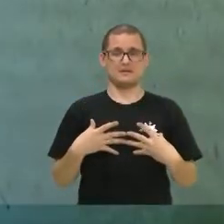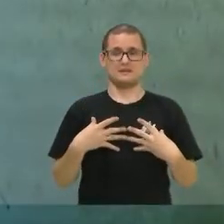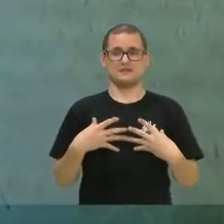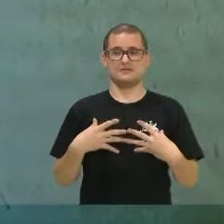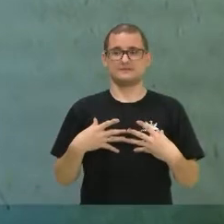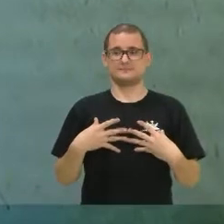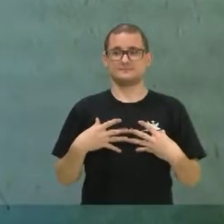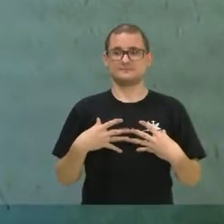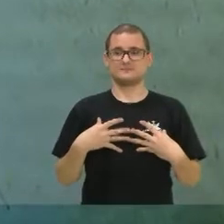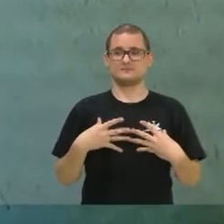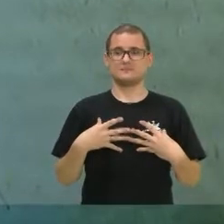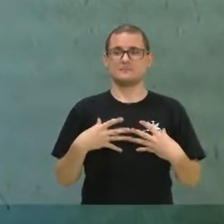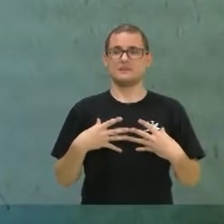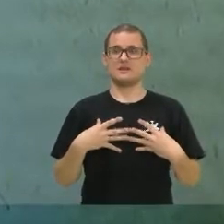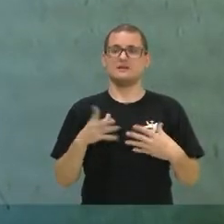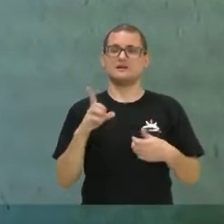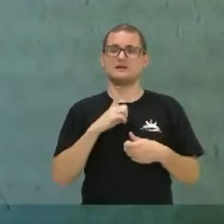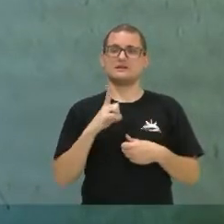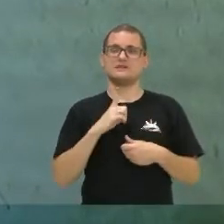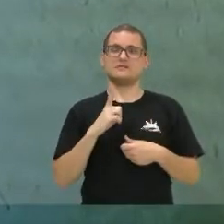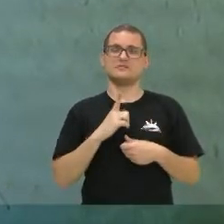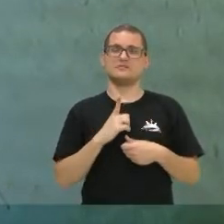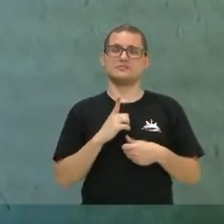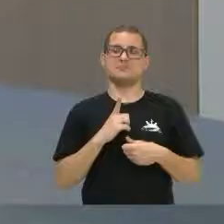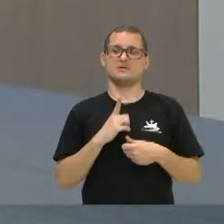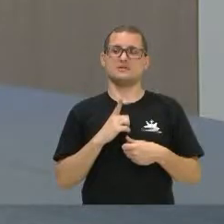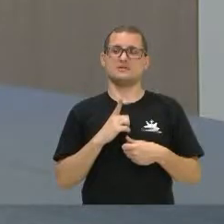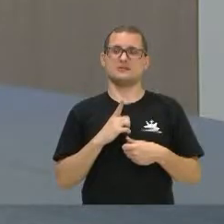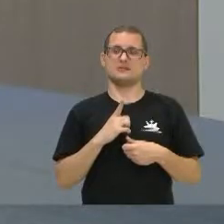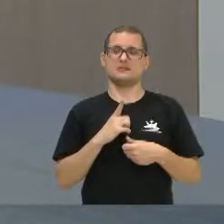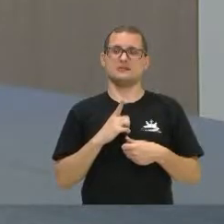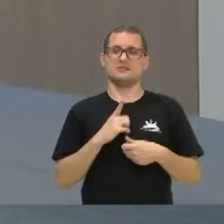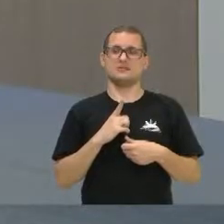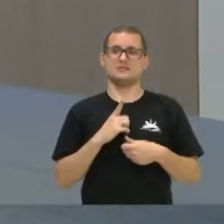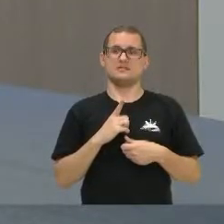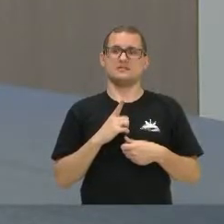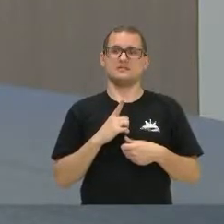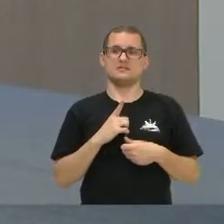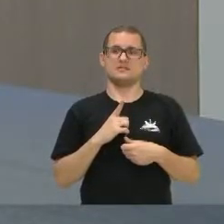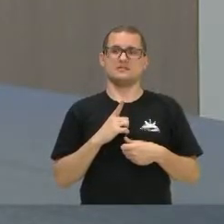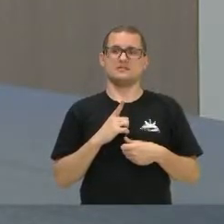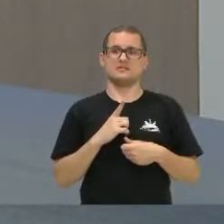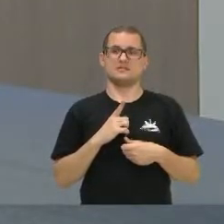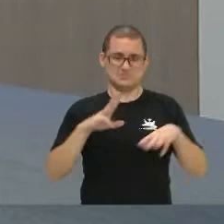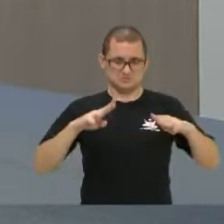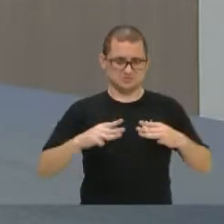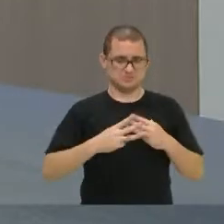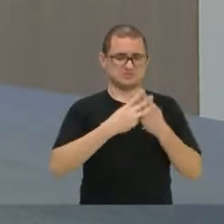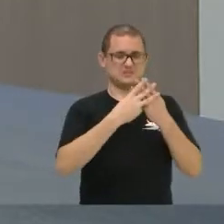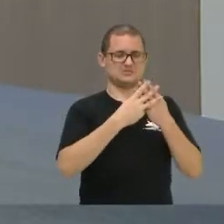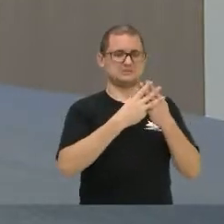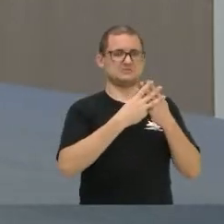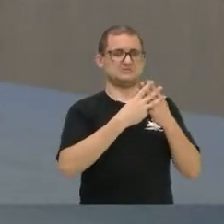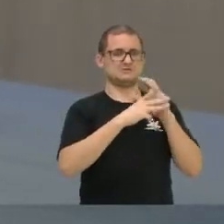christi o nização das imagens do judô do judaísmo